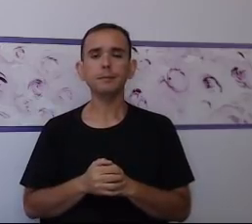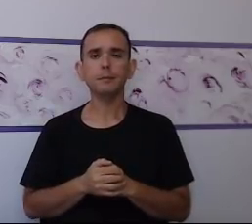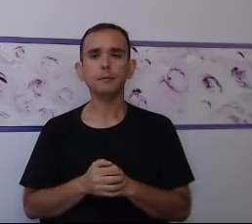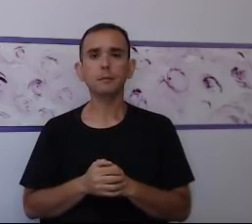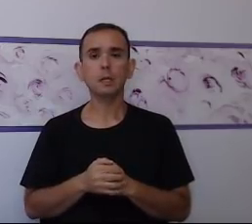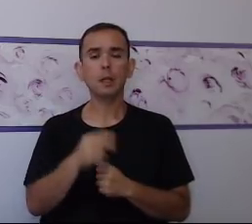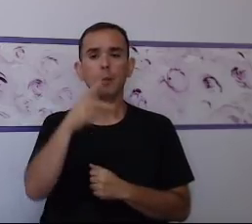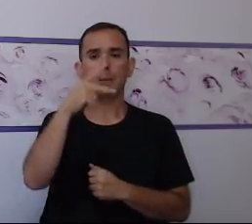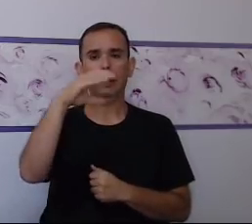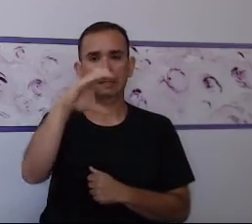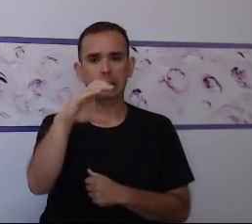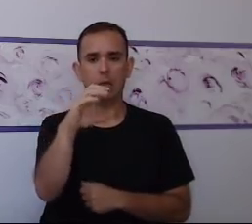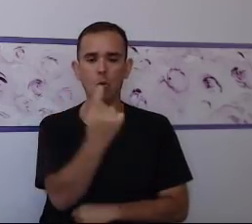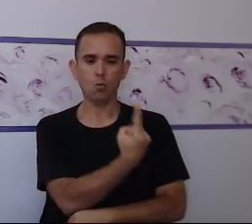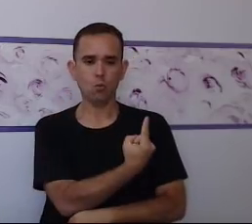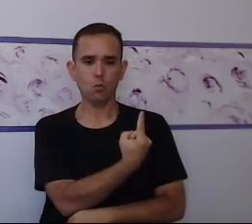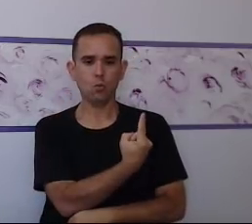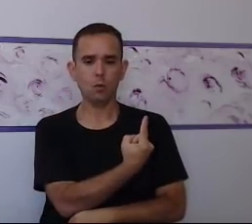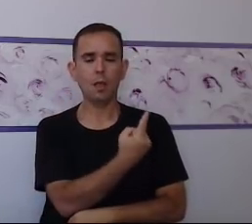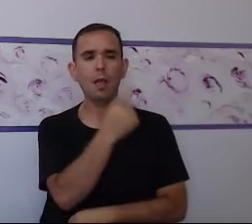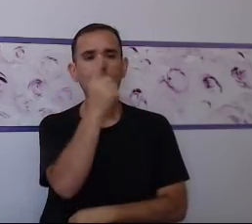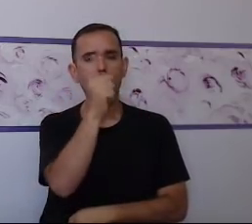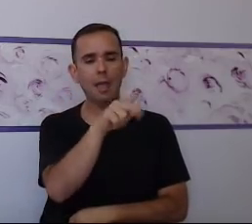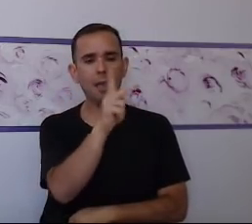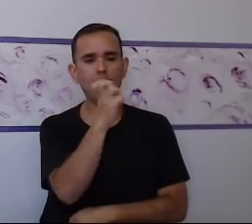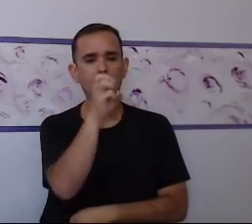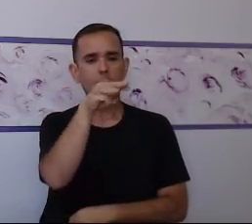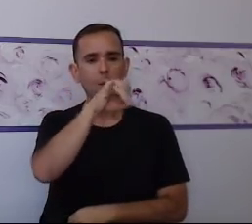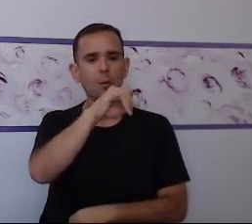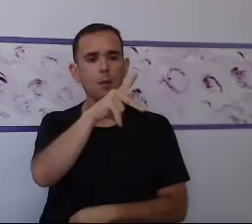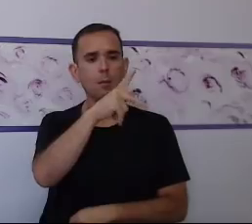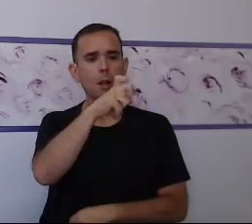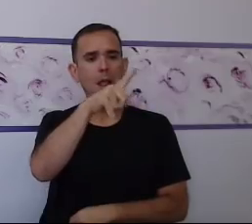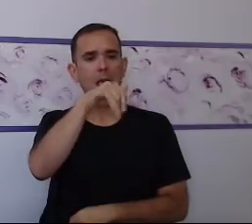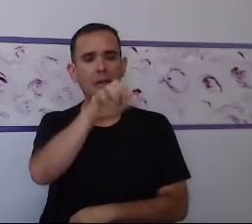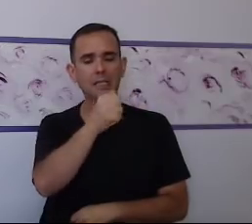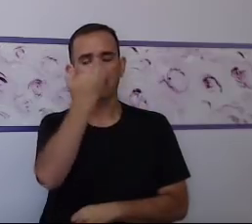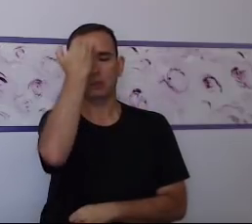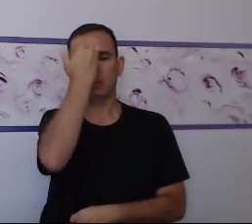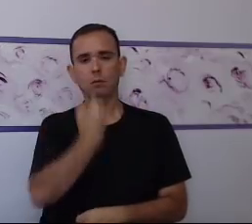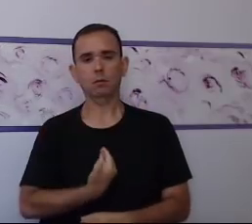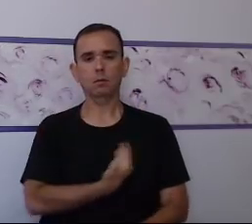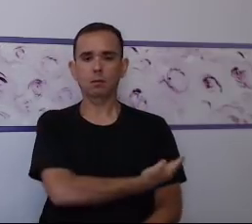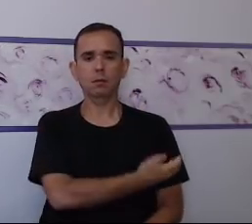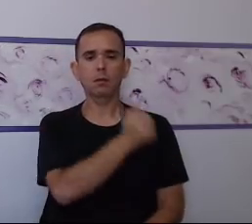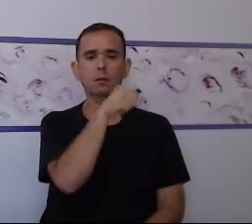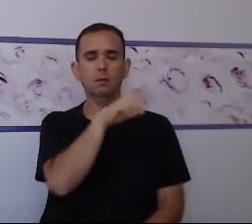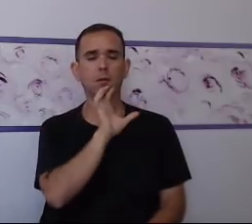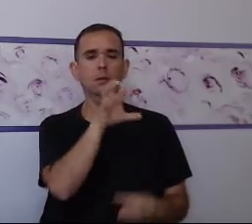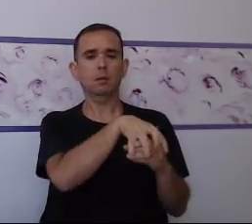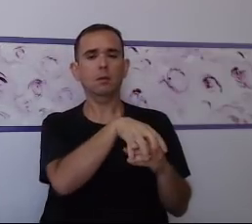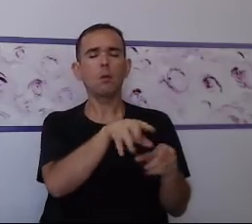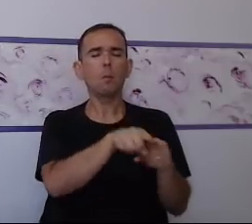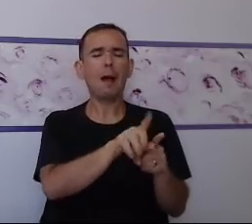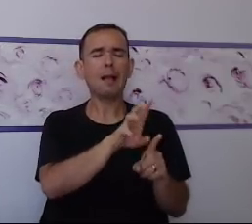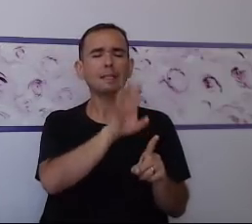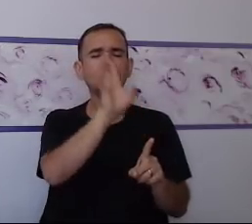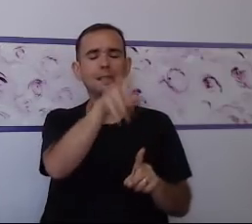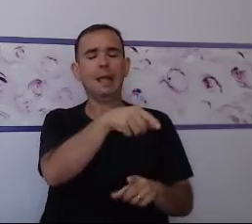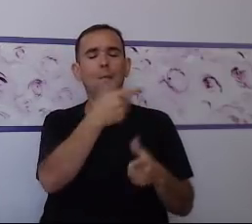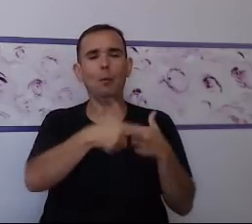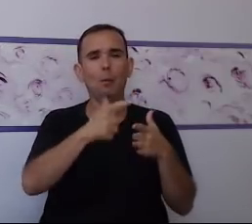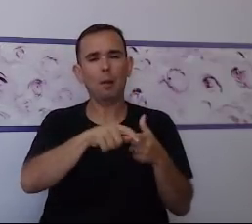Na PC unilateral, também chamada de hemiplégica, metade do corpo é afetado, mas o maior comprometimento é no